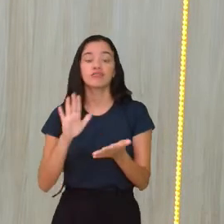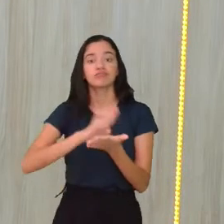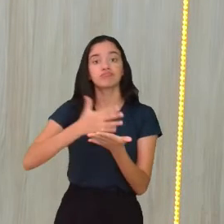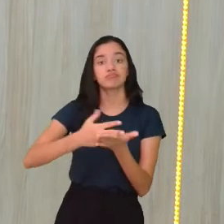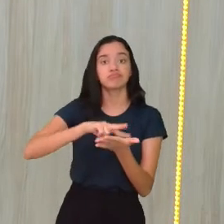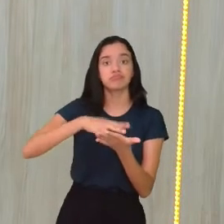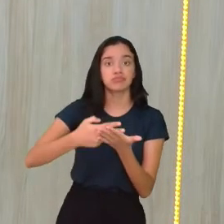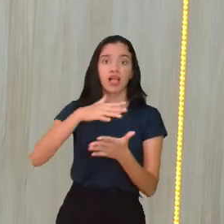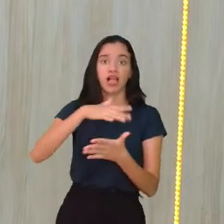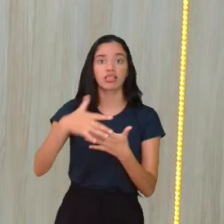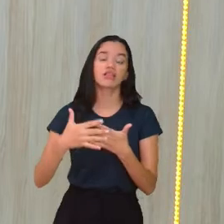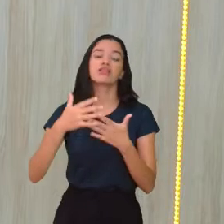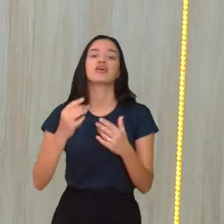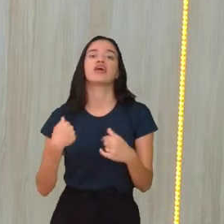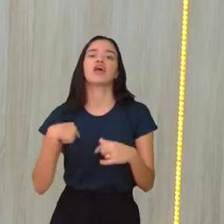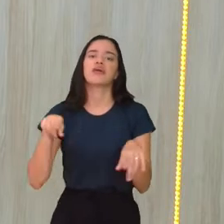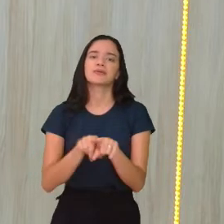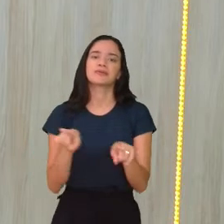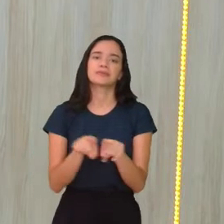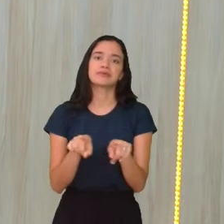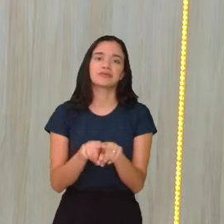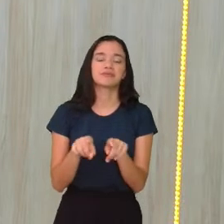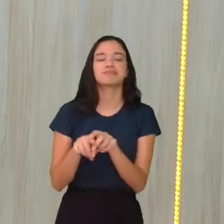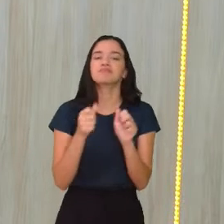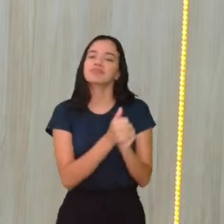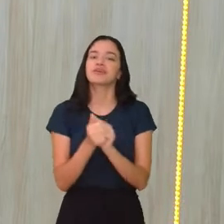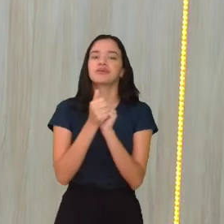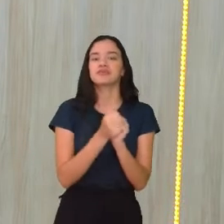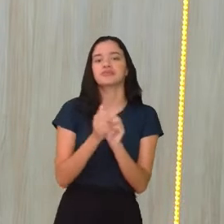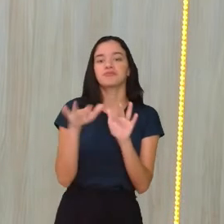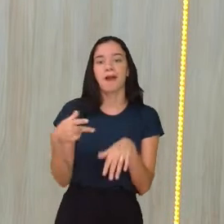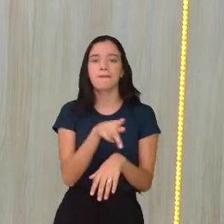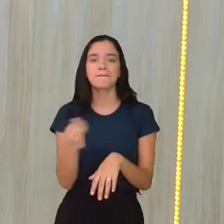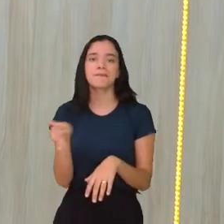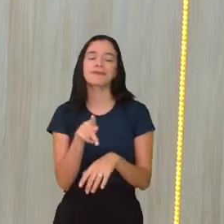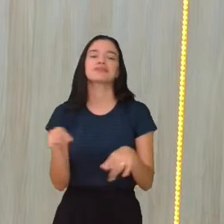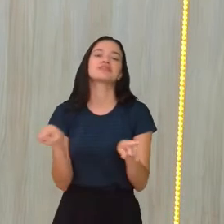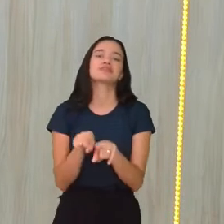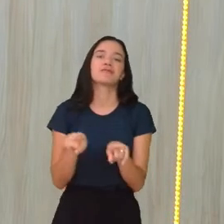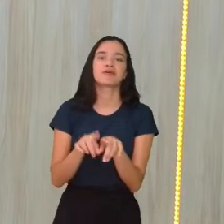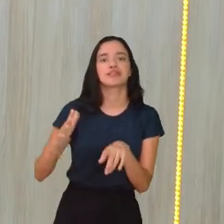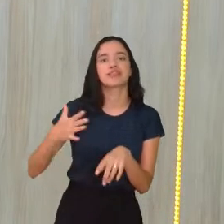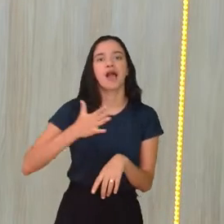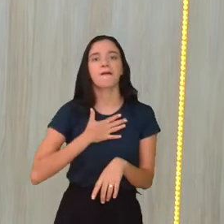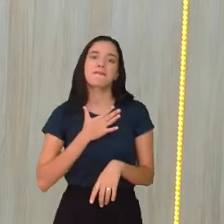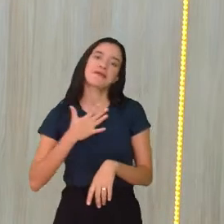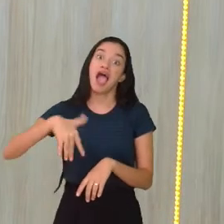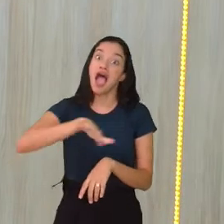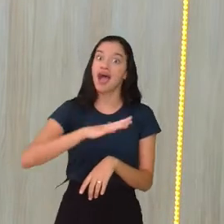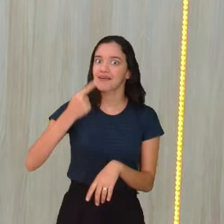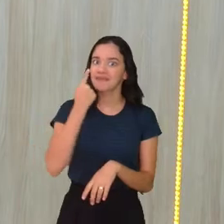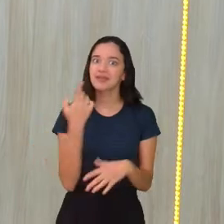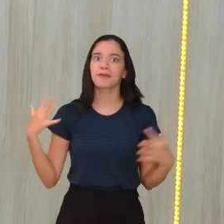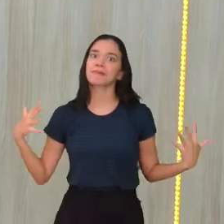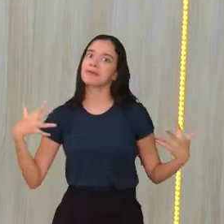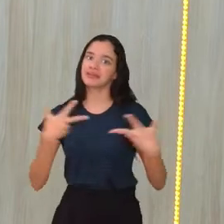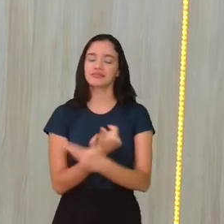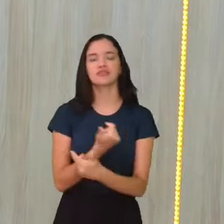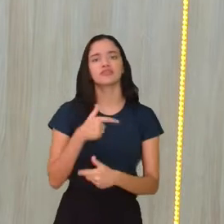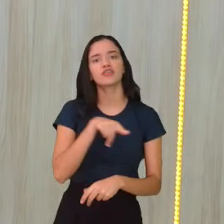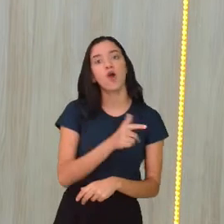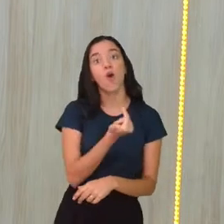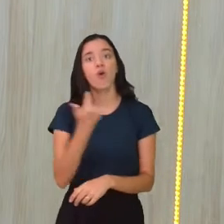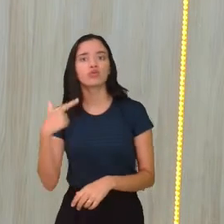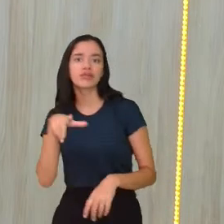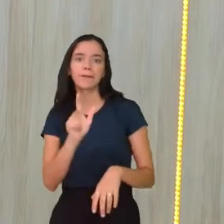essa tradução, eu estou também acompanhado de uma professora que também é da minha área. Veja que maravilha, né? Não que as